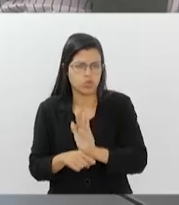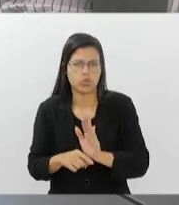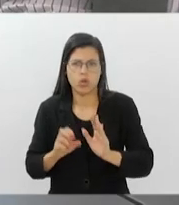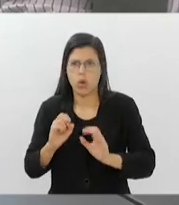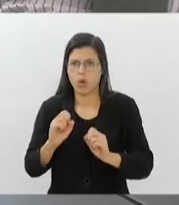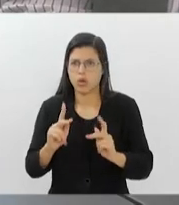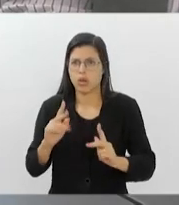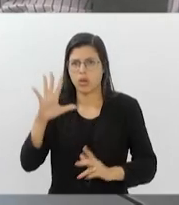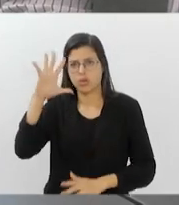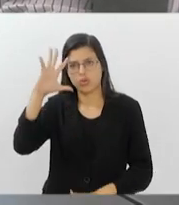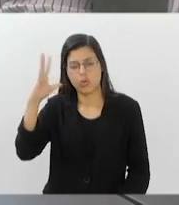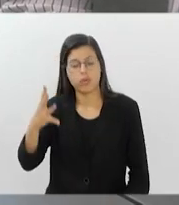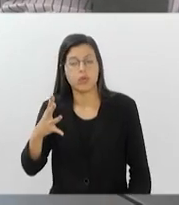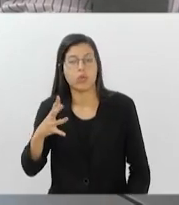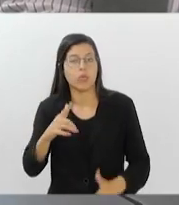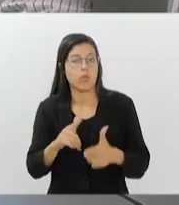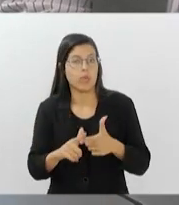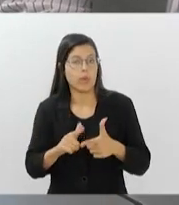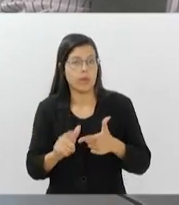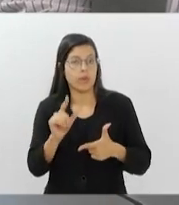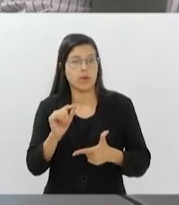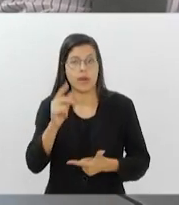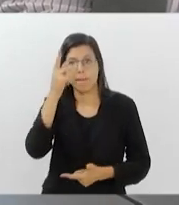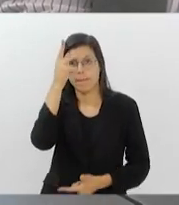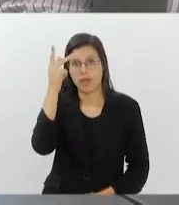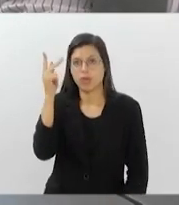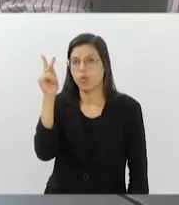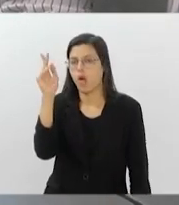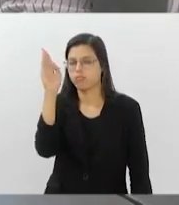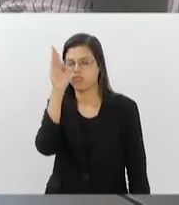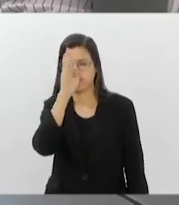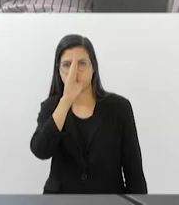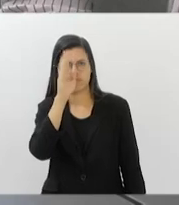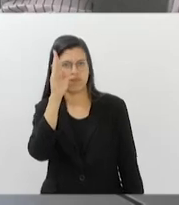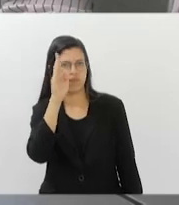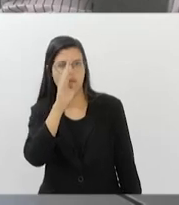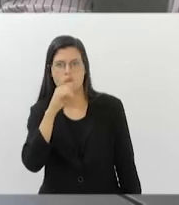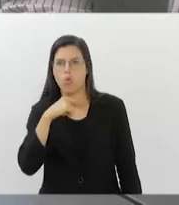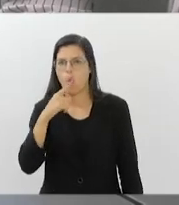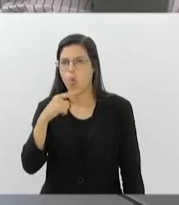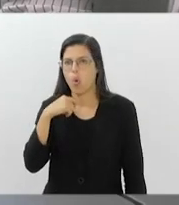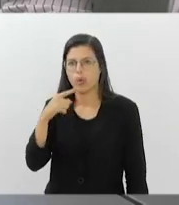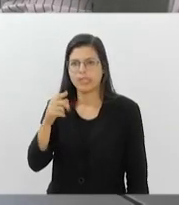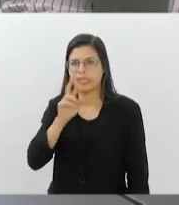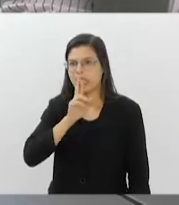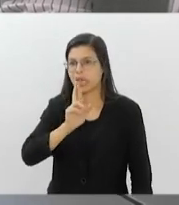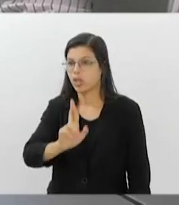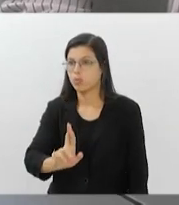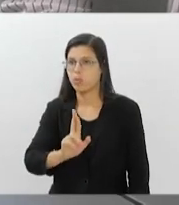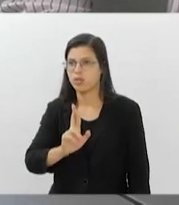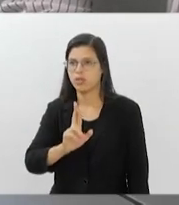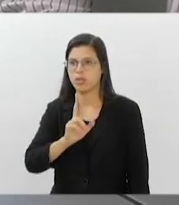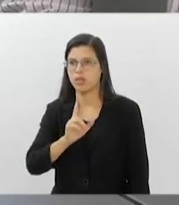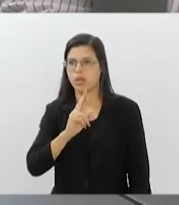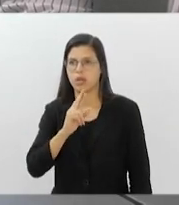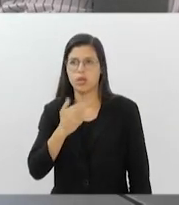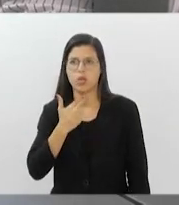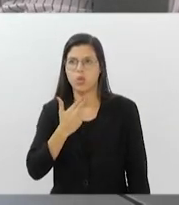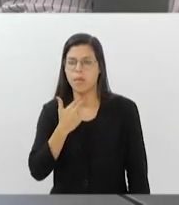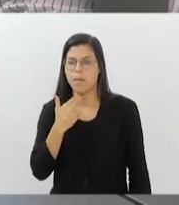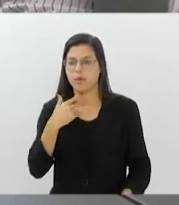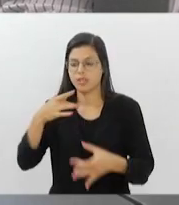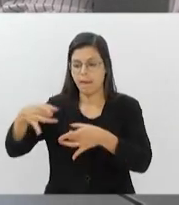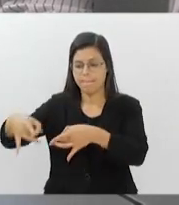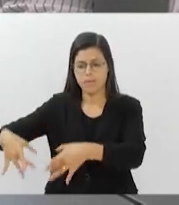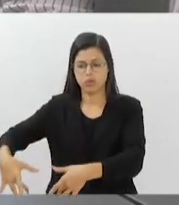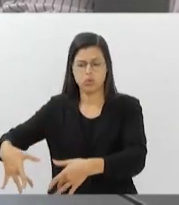vez é a pessoa inconsciente, uma pessoa notadamente sem condição de reação, ela não pode mais ser abandonada simplesmente